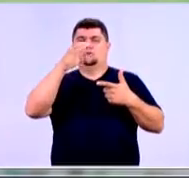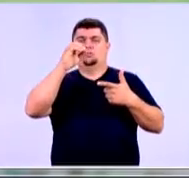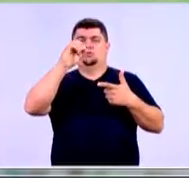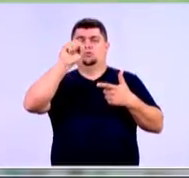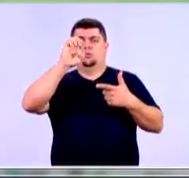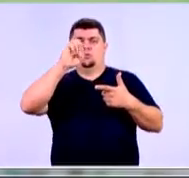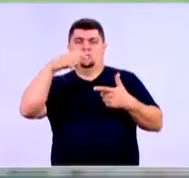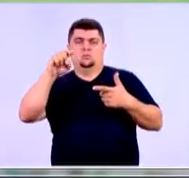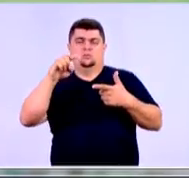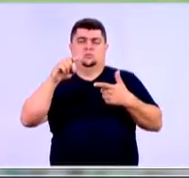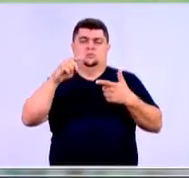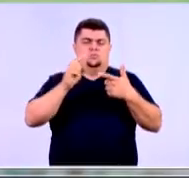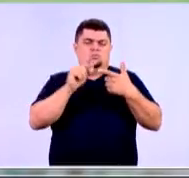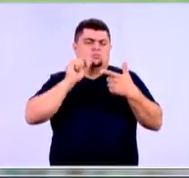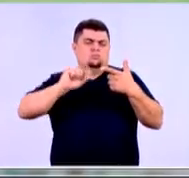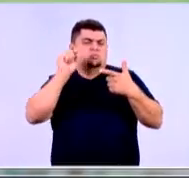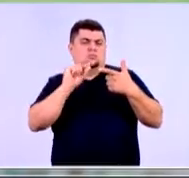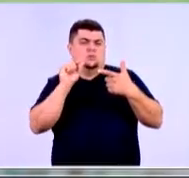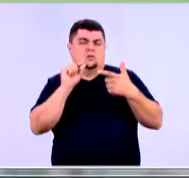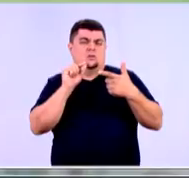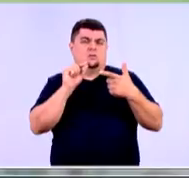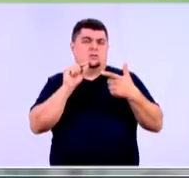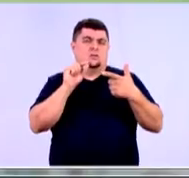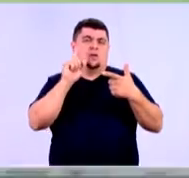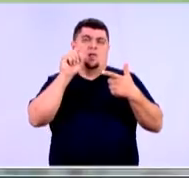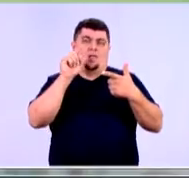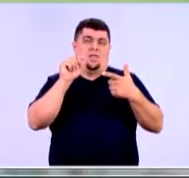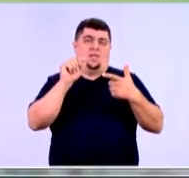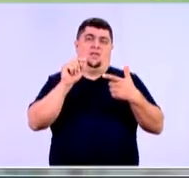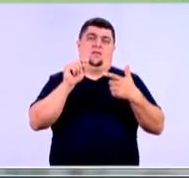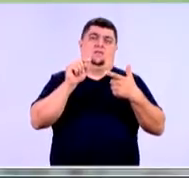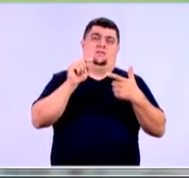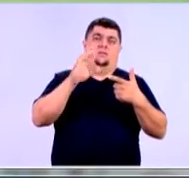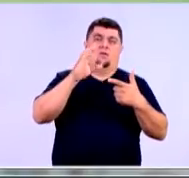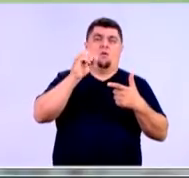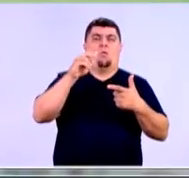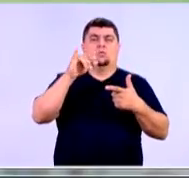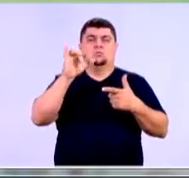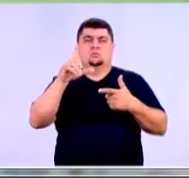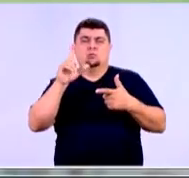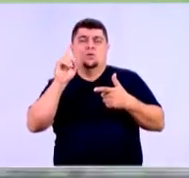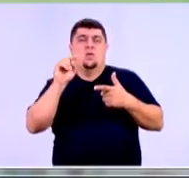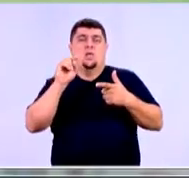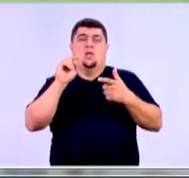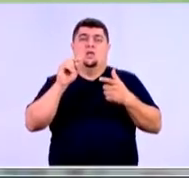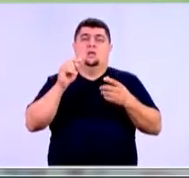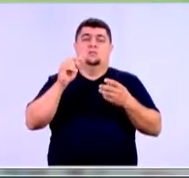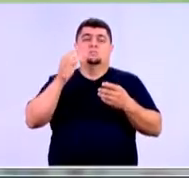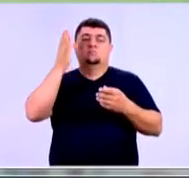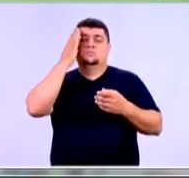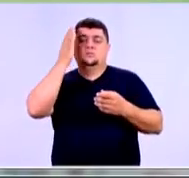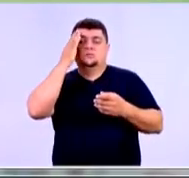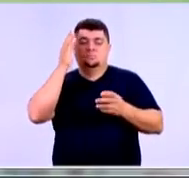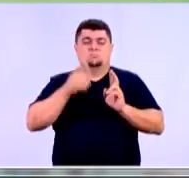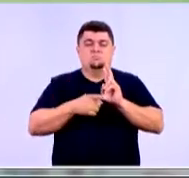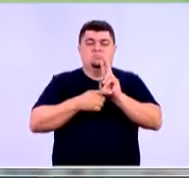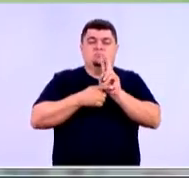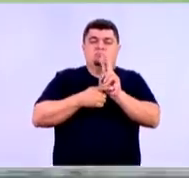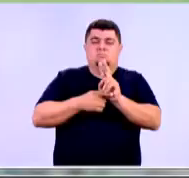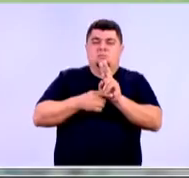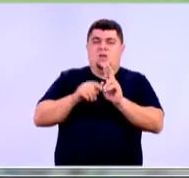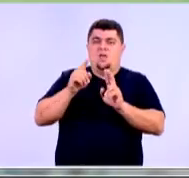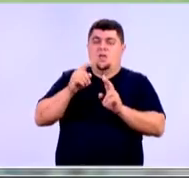se discutir condições, as condições expressas na hora da concessão de um empréstimo são também